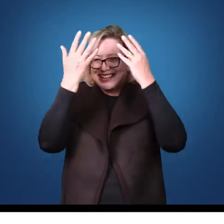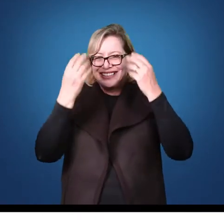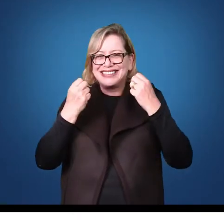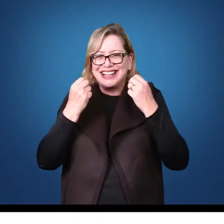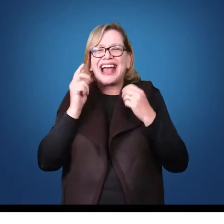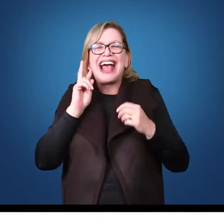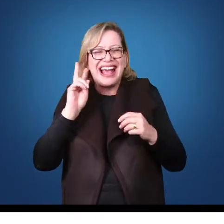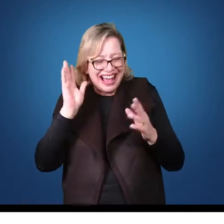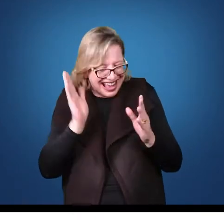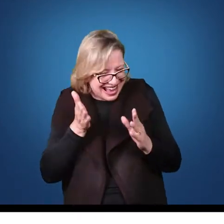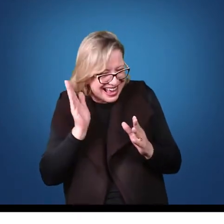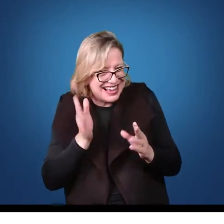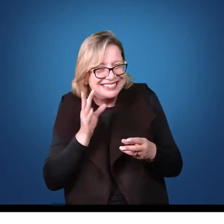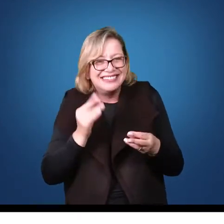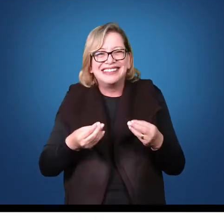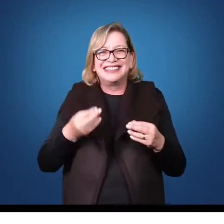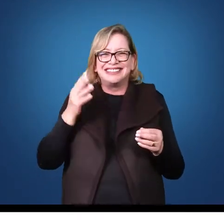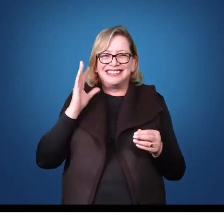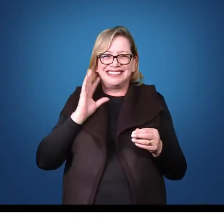Aham, aham.